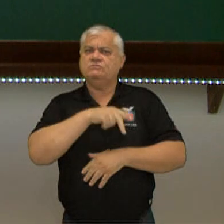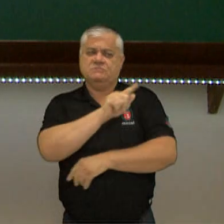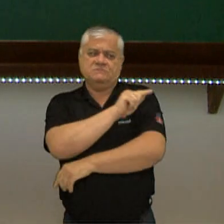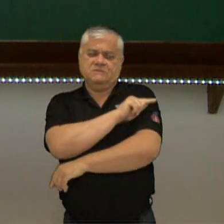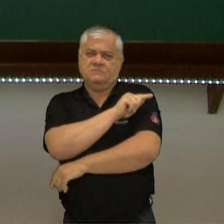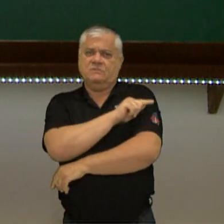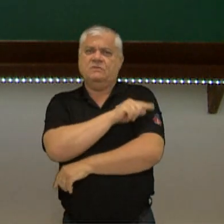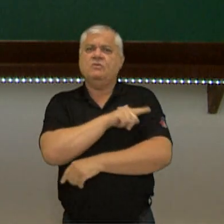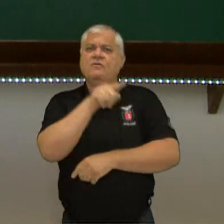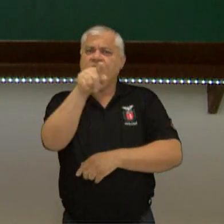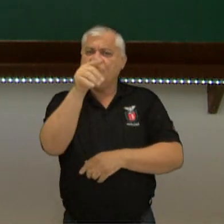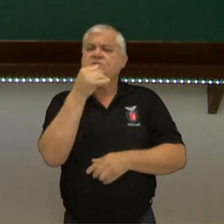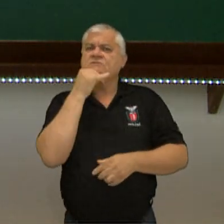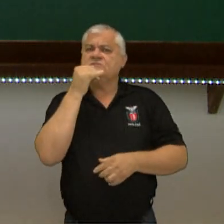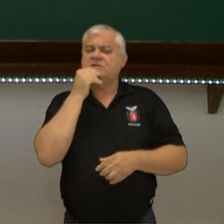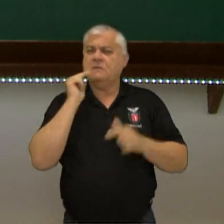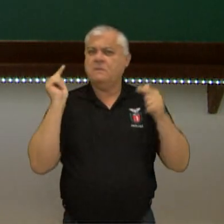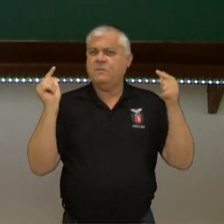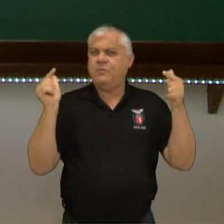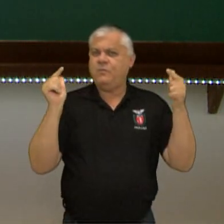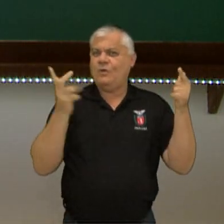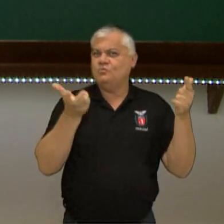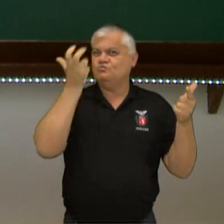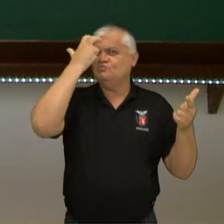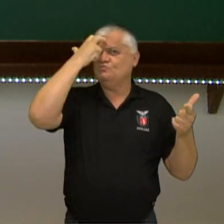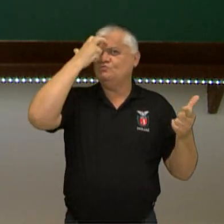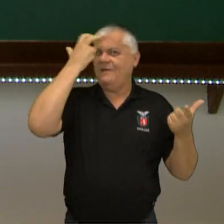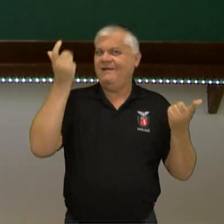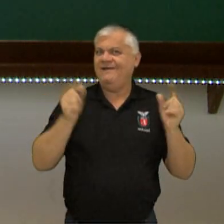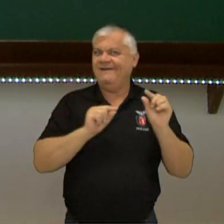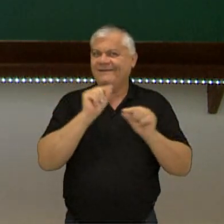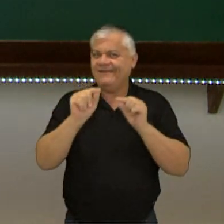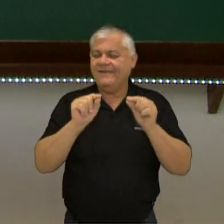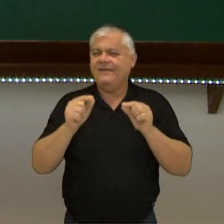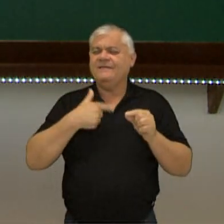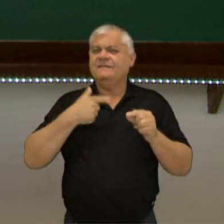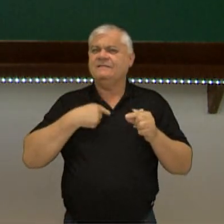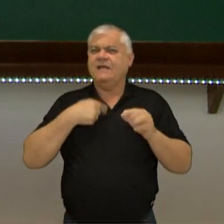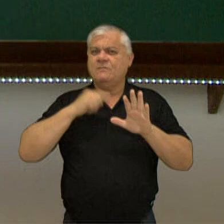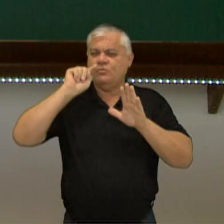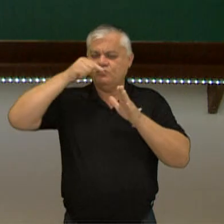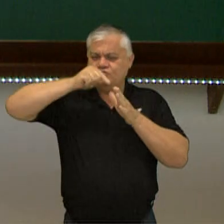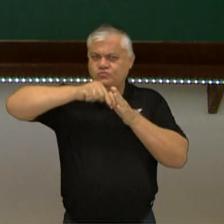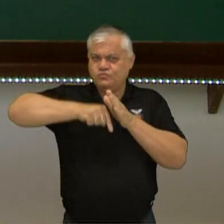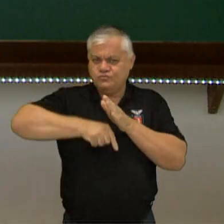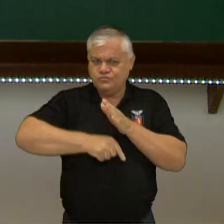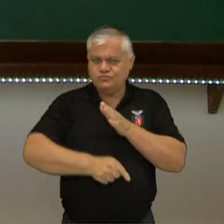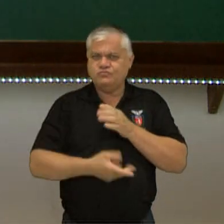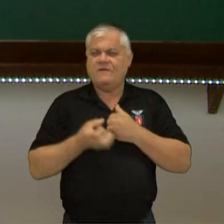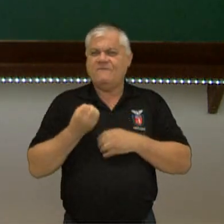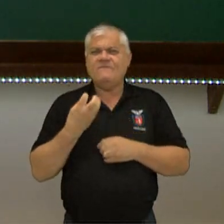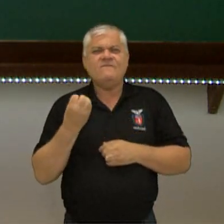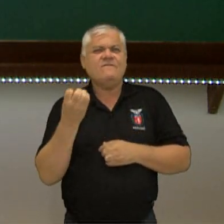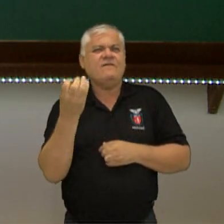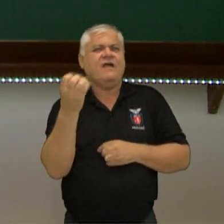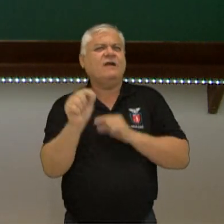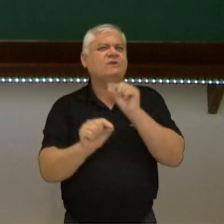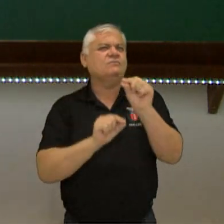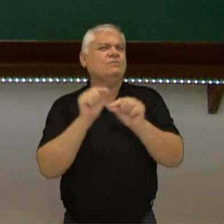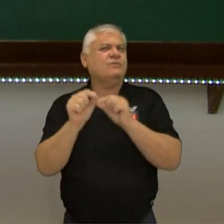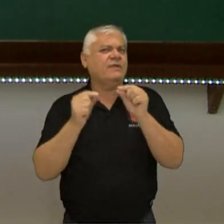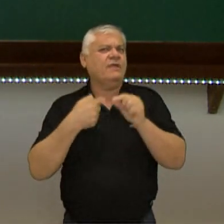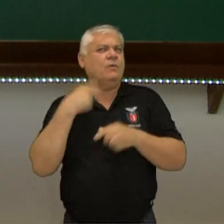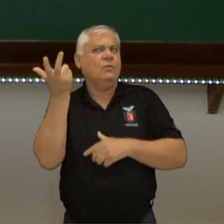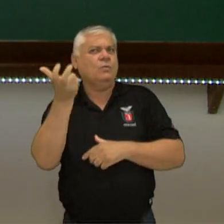ano, e vocês, aventureiros da cultura, estão mergulhando nesta viagem que ao mesmo tempo fala